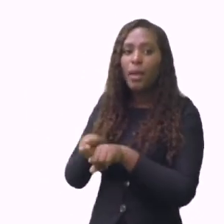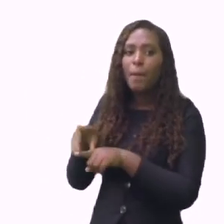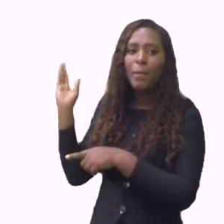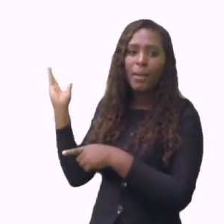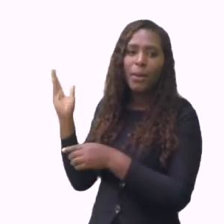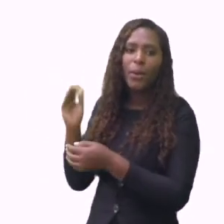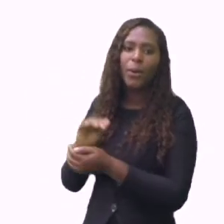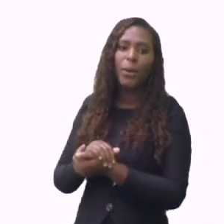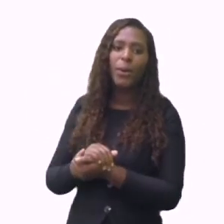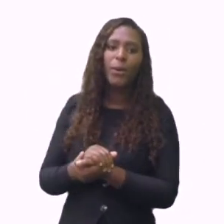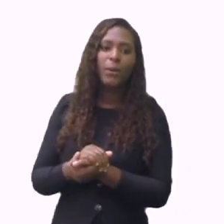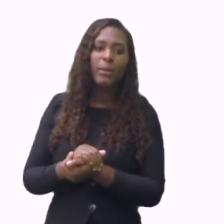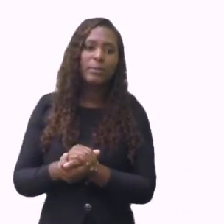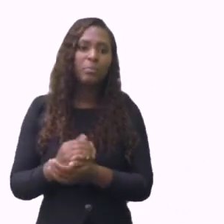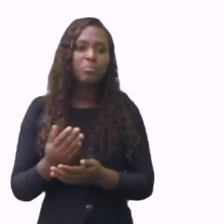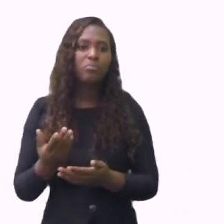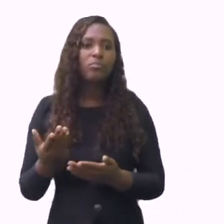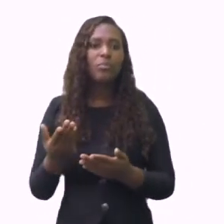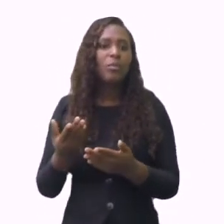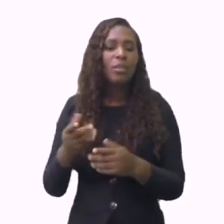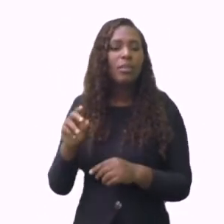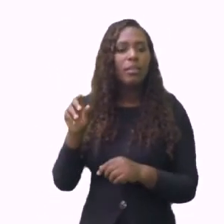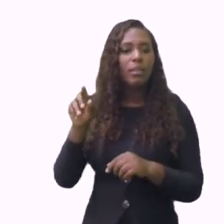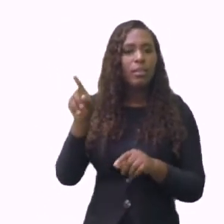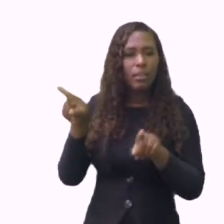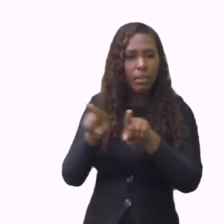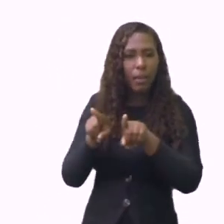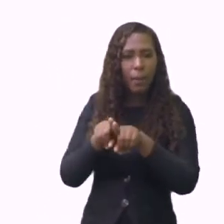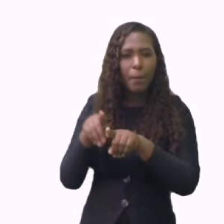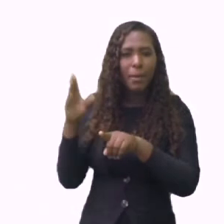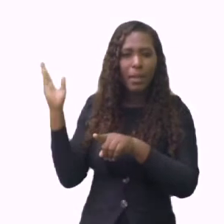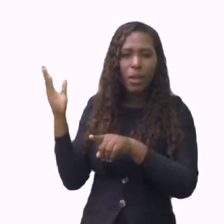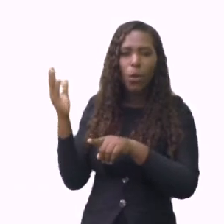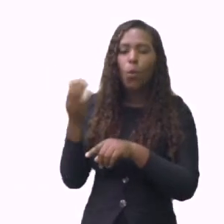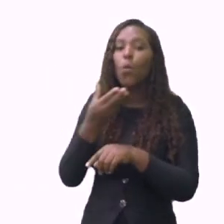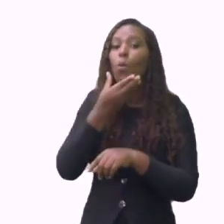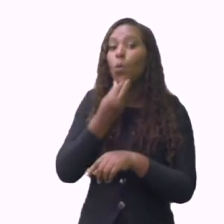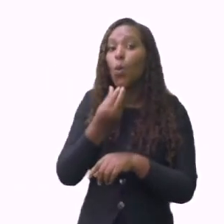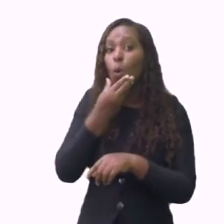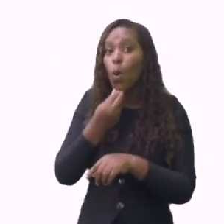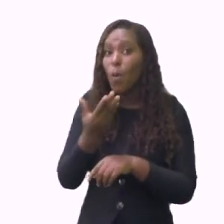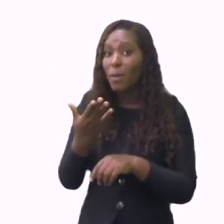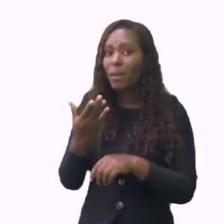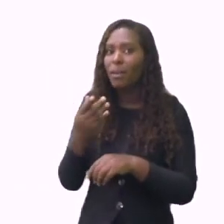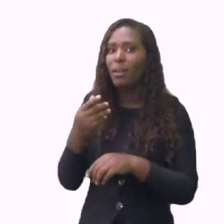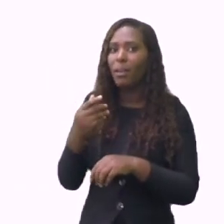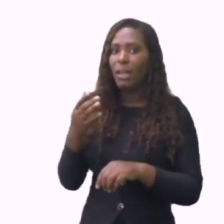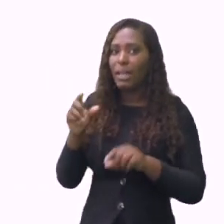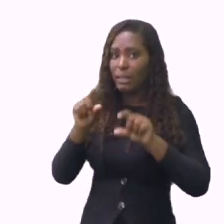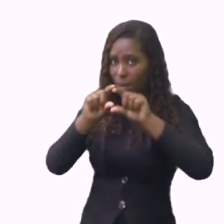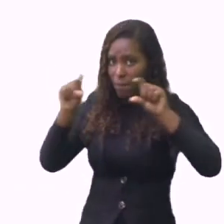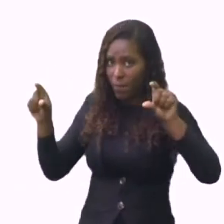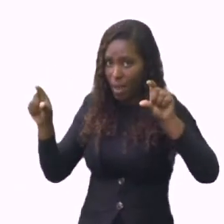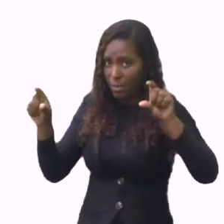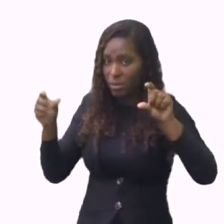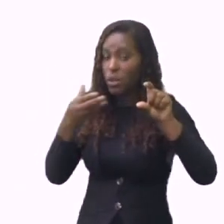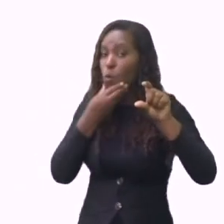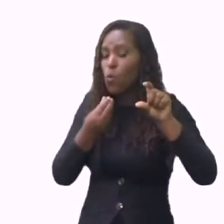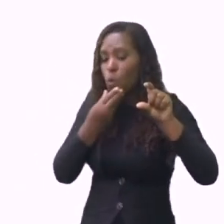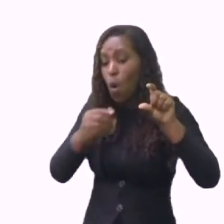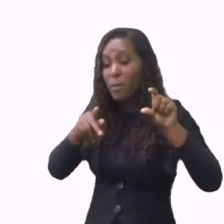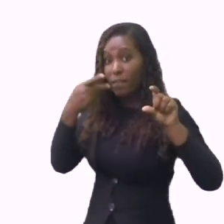desta forma, sem nenhuma modificação. Então, eu coloco entre aspas. Pode ser que aqui dentro da aspas tenha alguma coisa escrita de